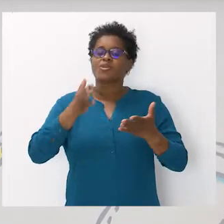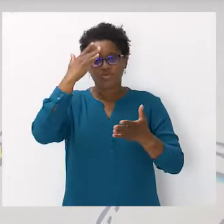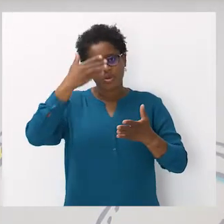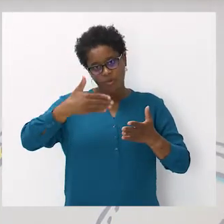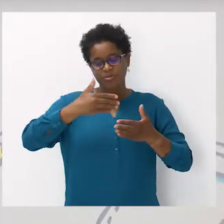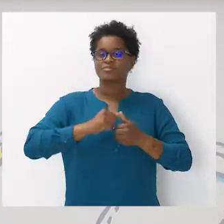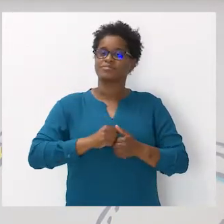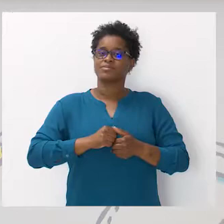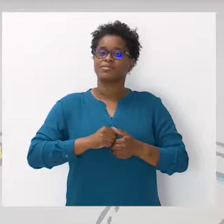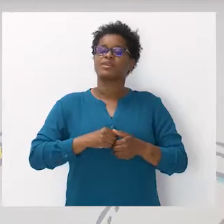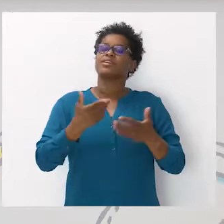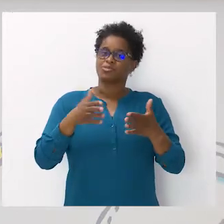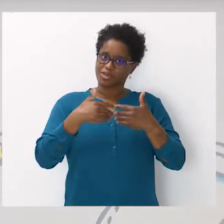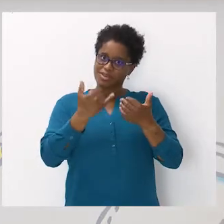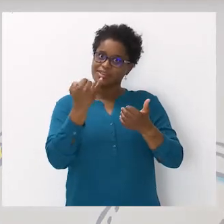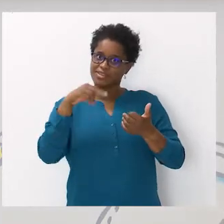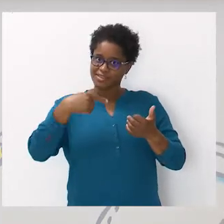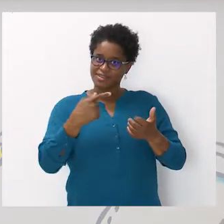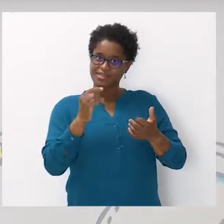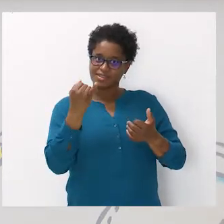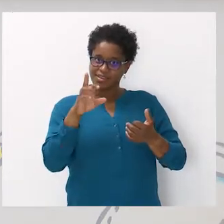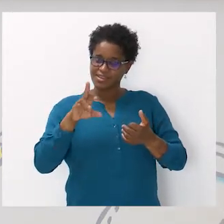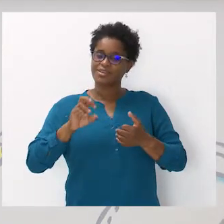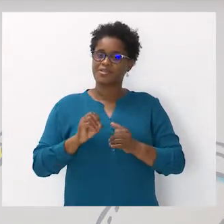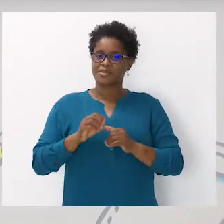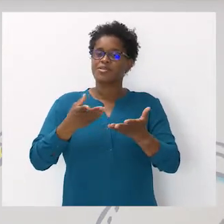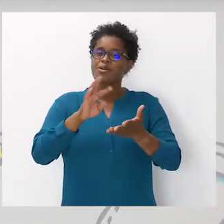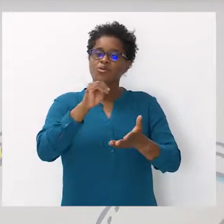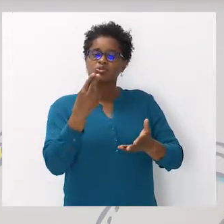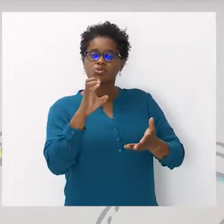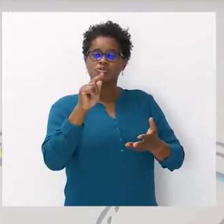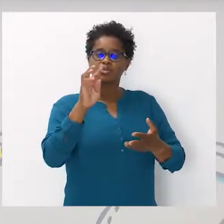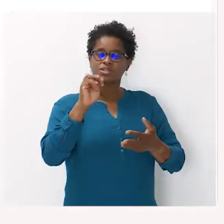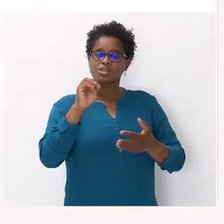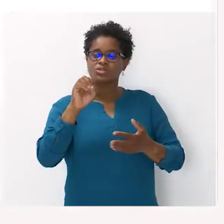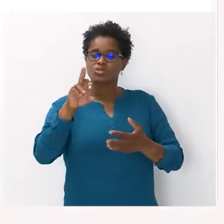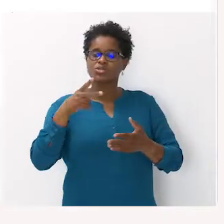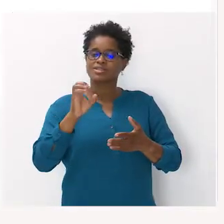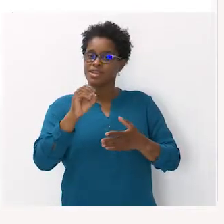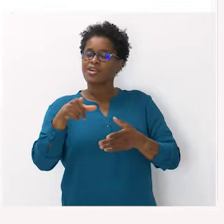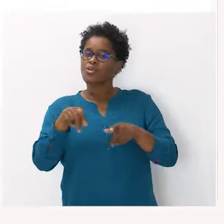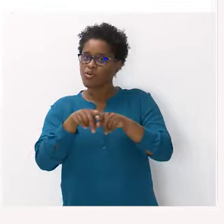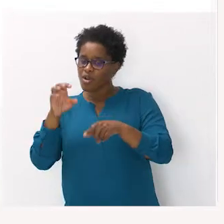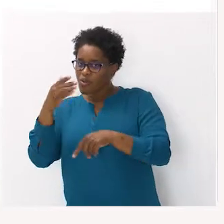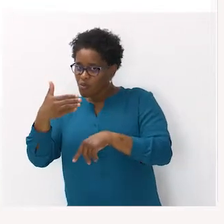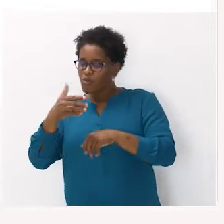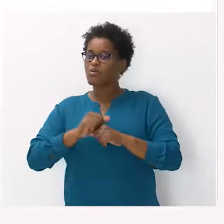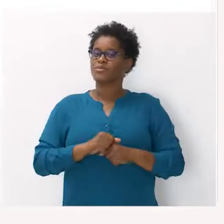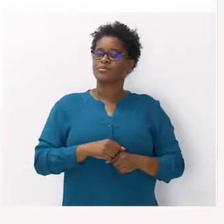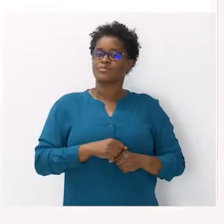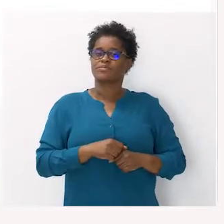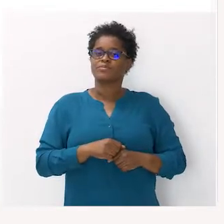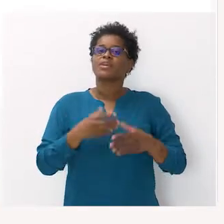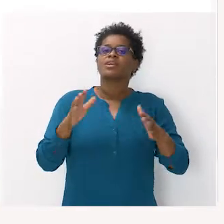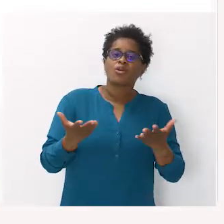número 1, número inteiro. Então, o sucessor de zero é 1, como vocês podem ver, o sucessor é